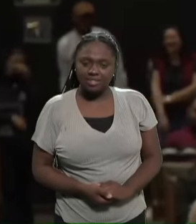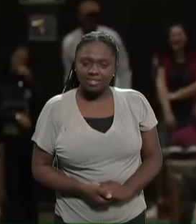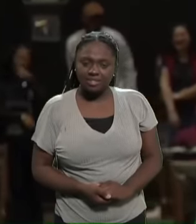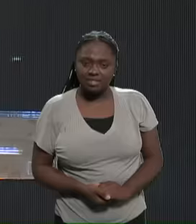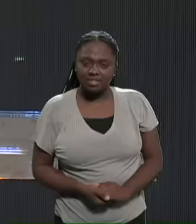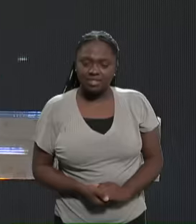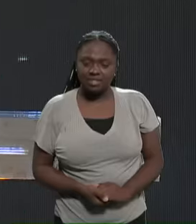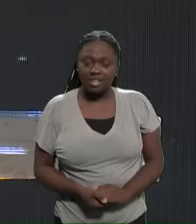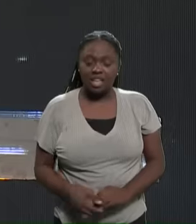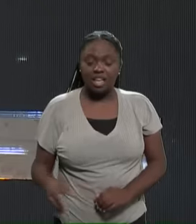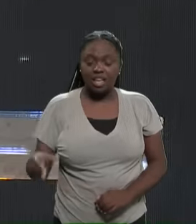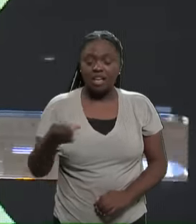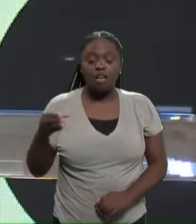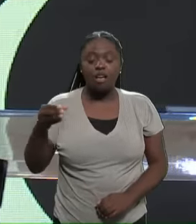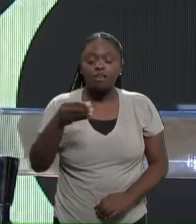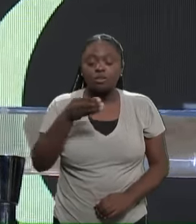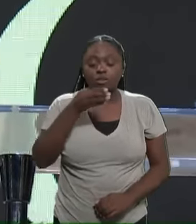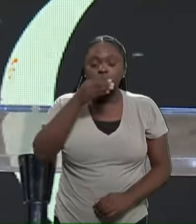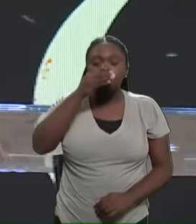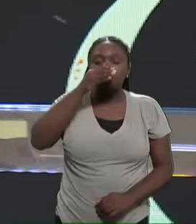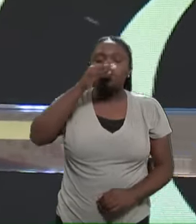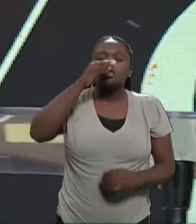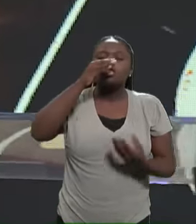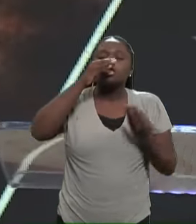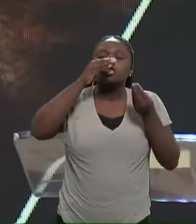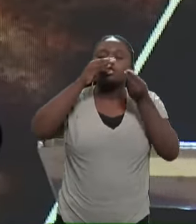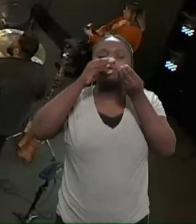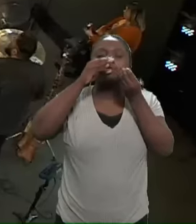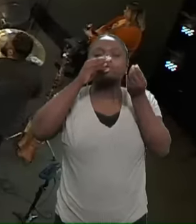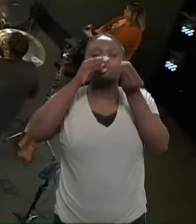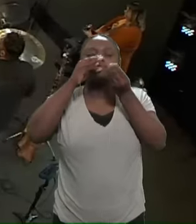Coloquei o copo na boca e senti sabor de...